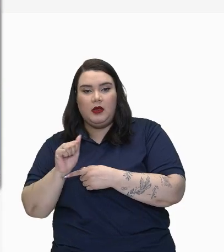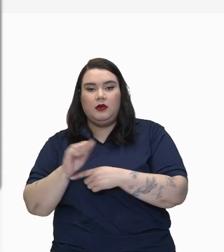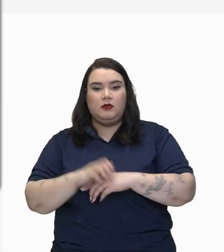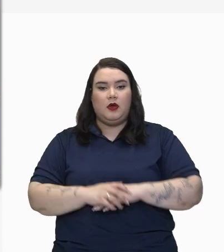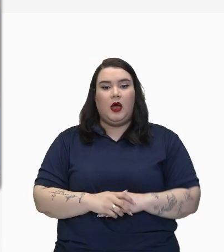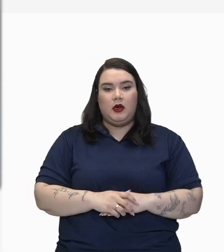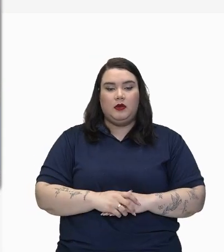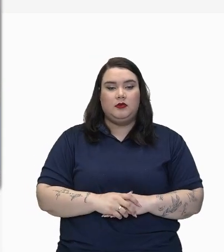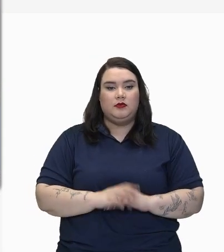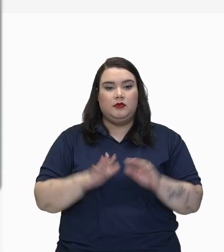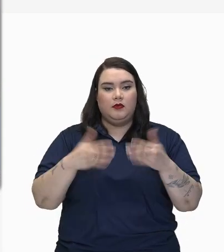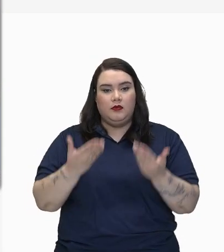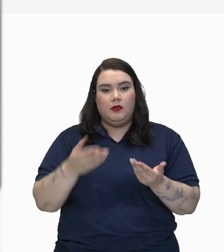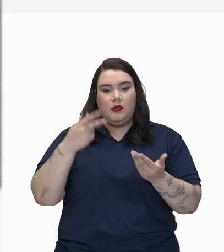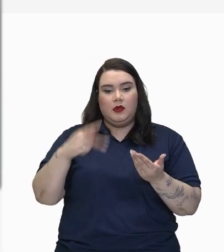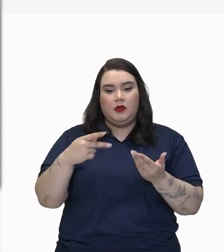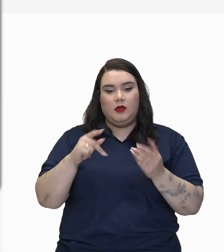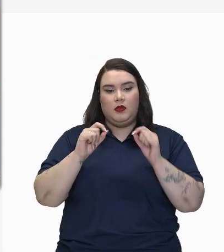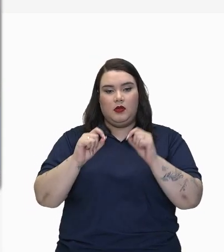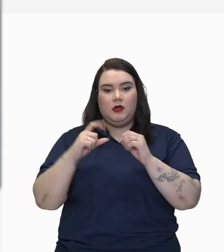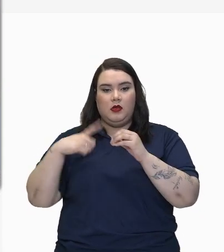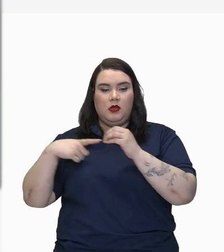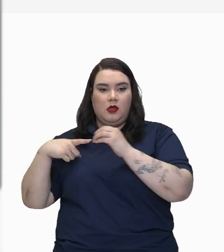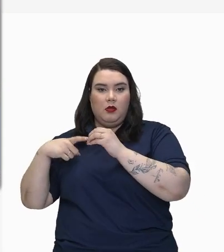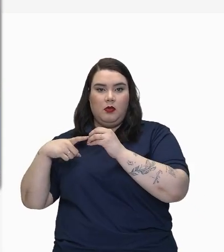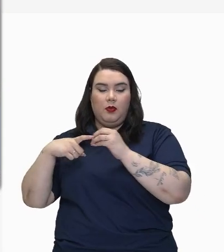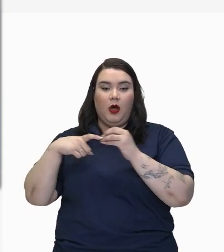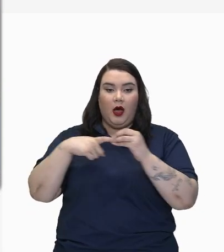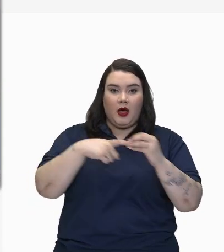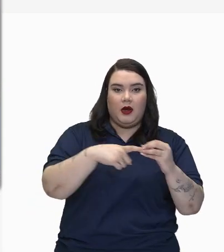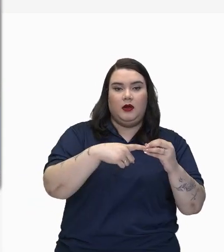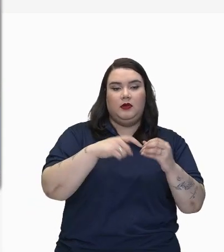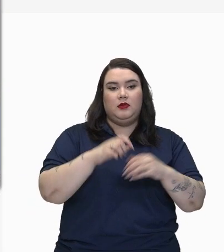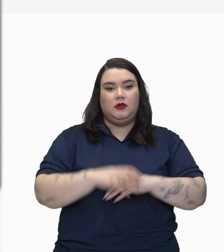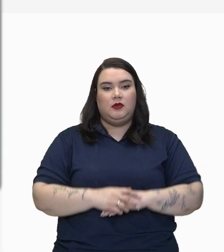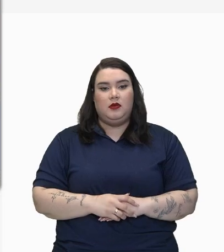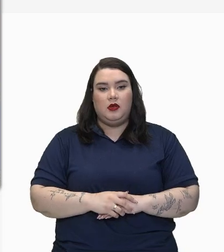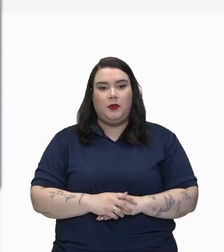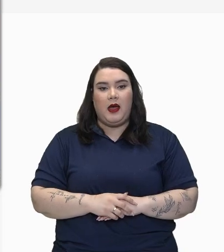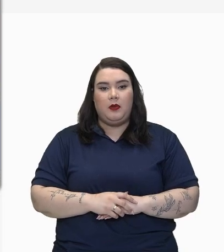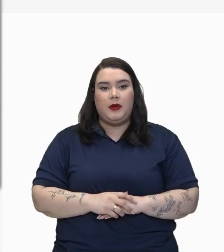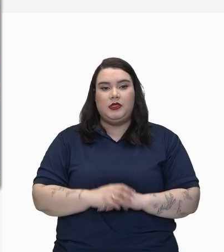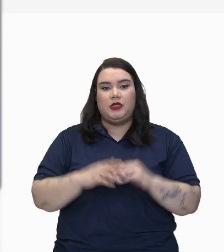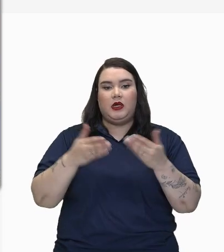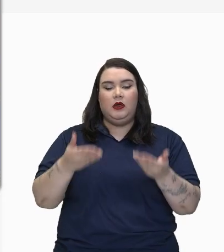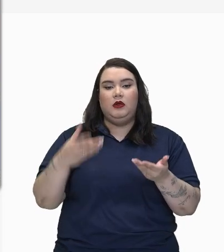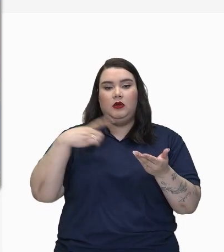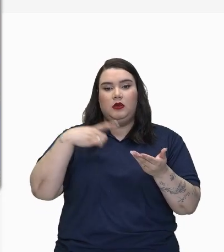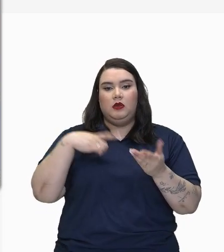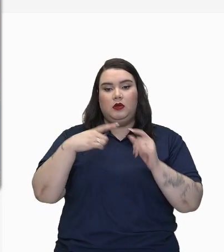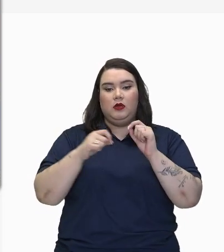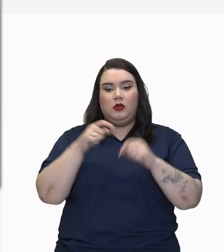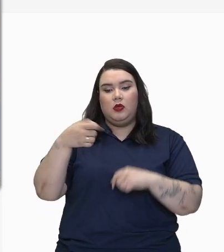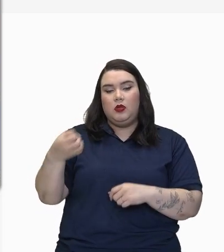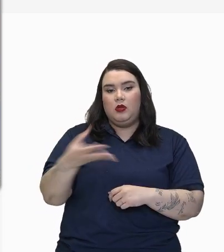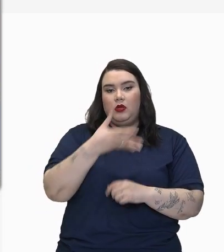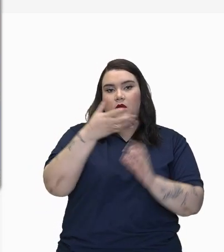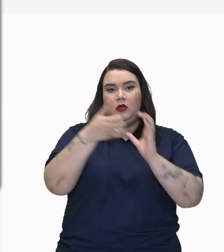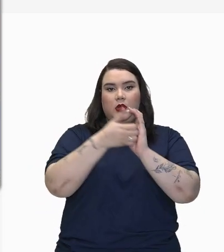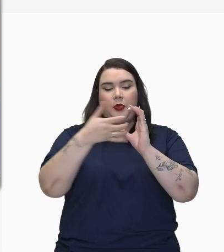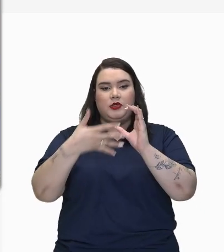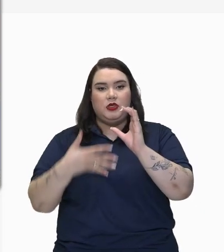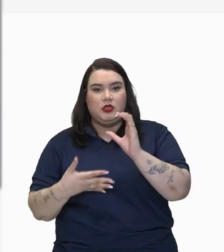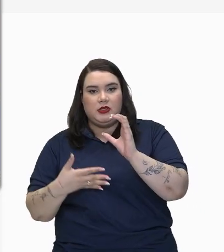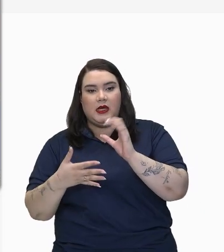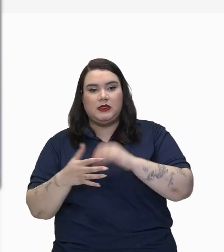no processo de fecundação, de união desses gametas, o novo indivíduo é formado com novas